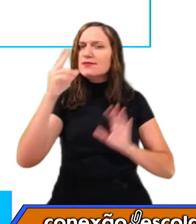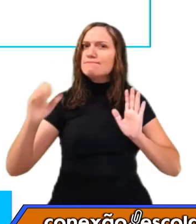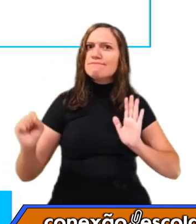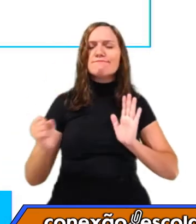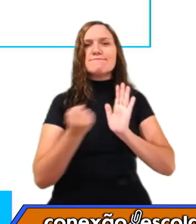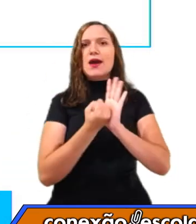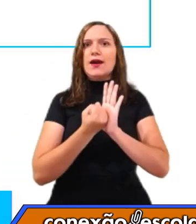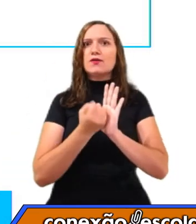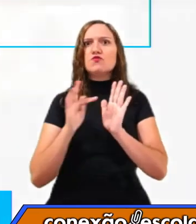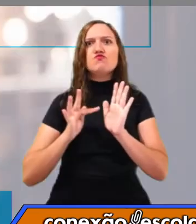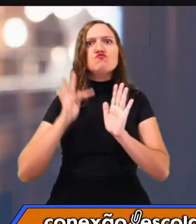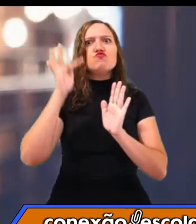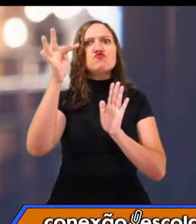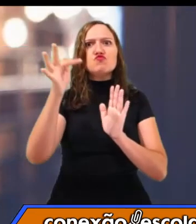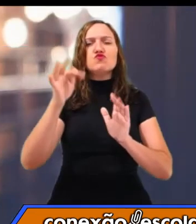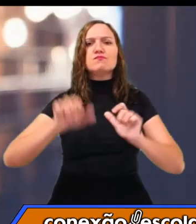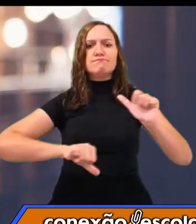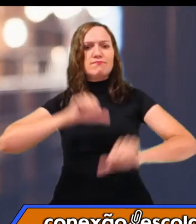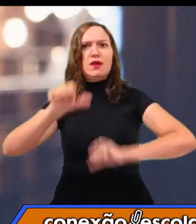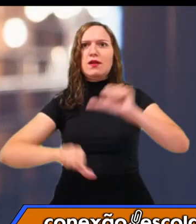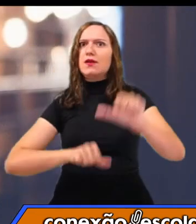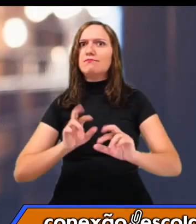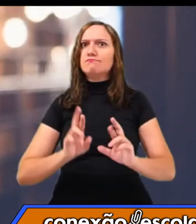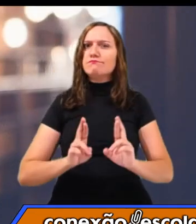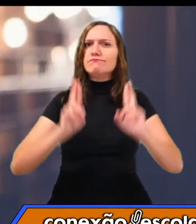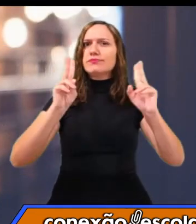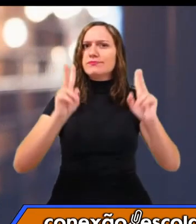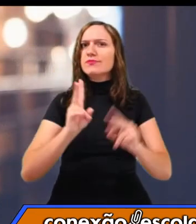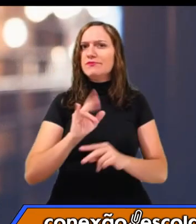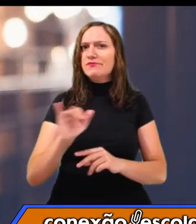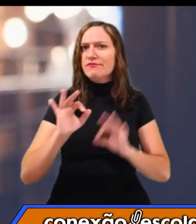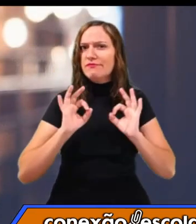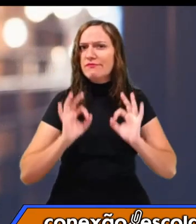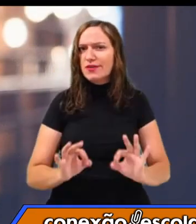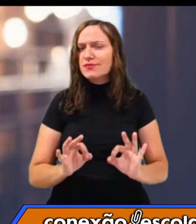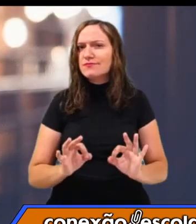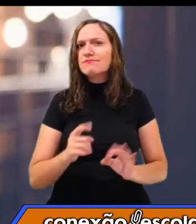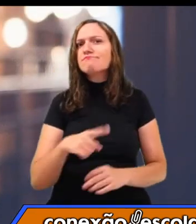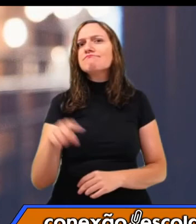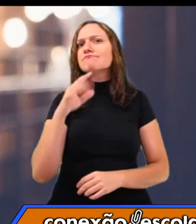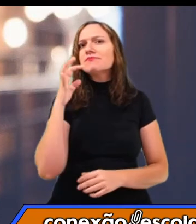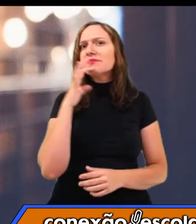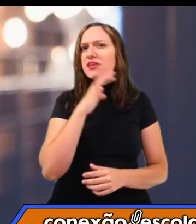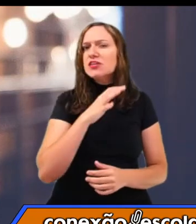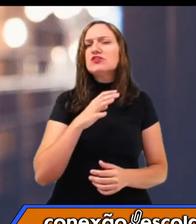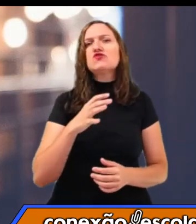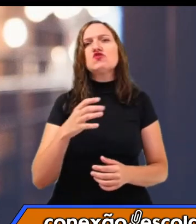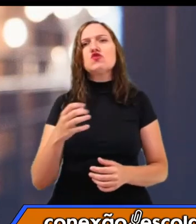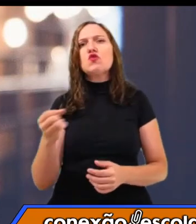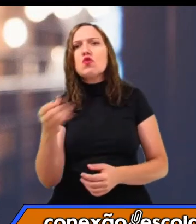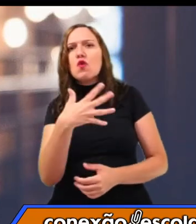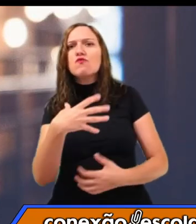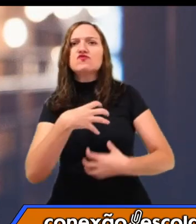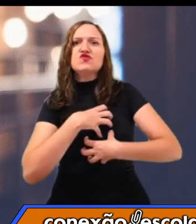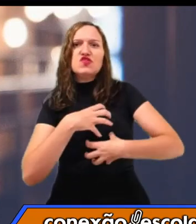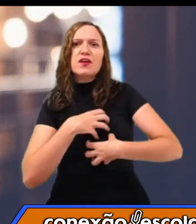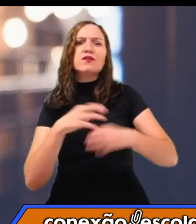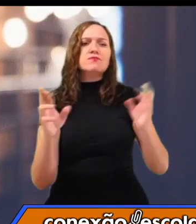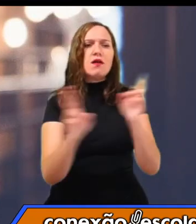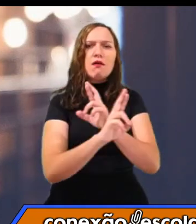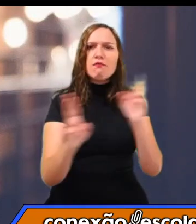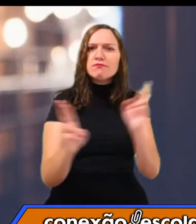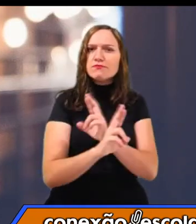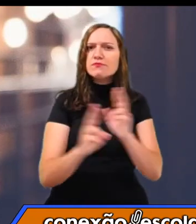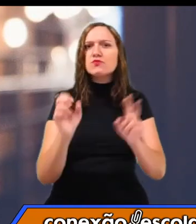vai, a partir dessas mudanças, a gente vir um novo mundo, né, novas formas de relações entre as